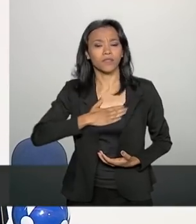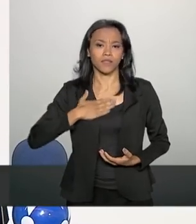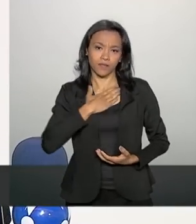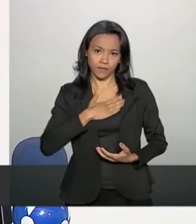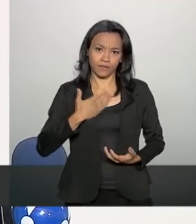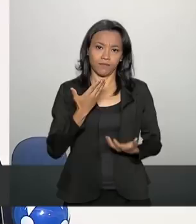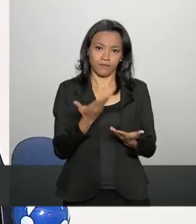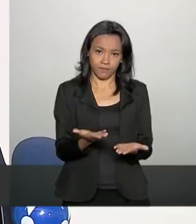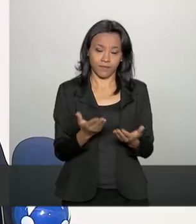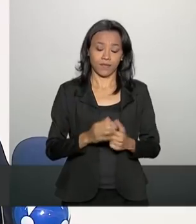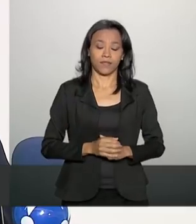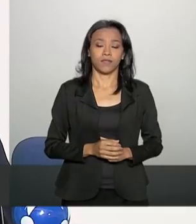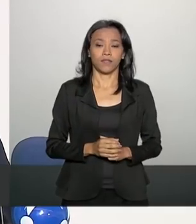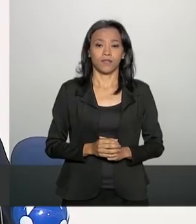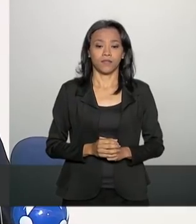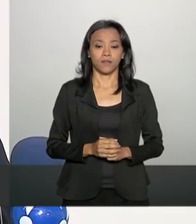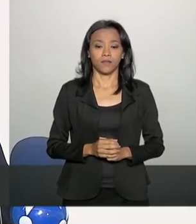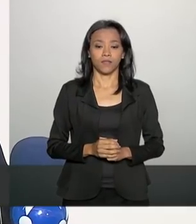inseridas